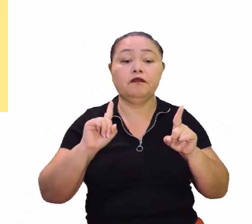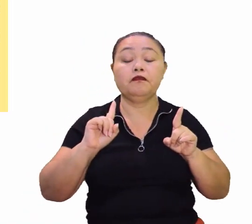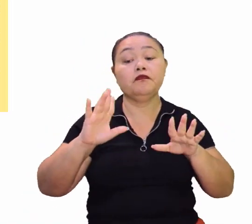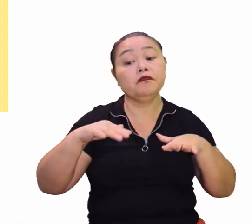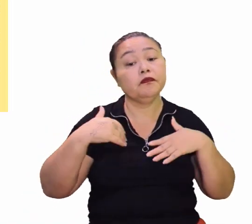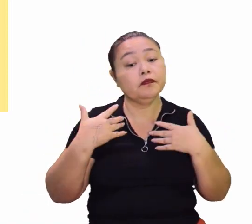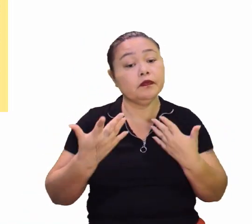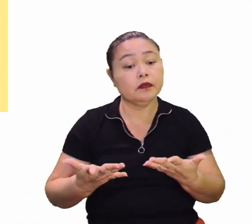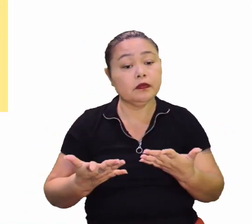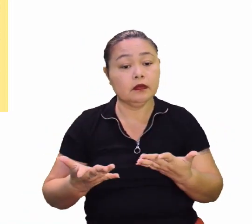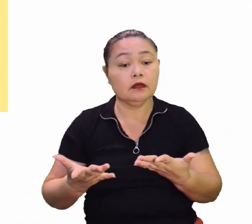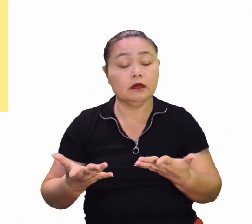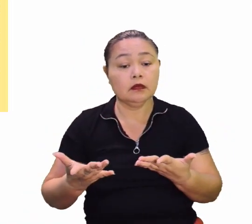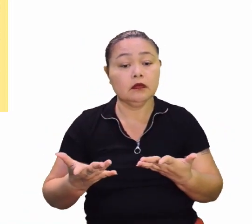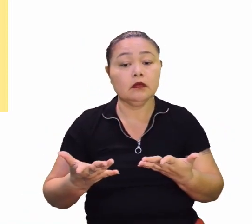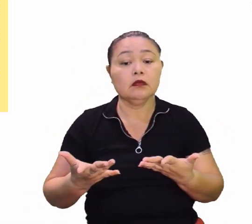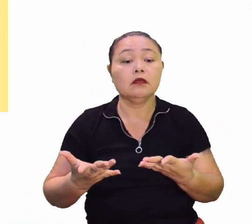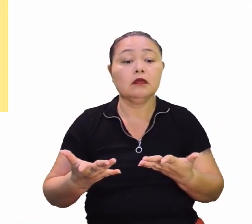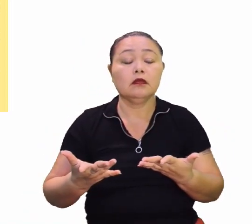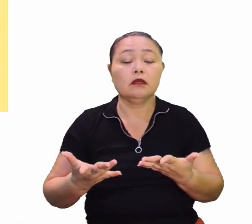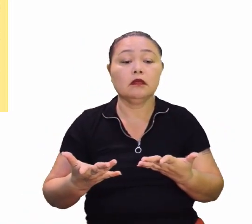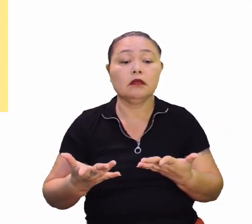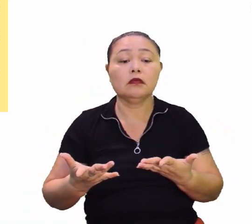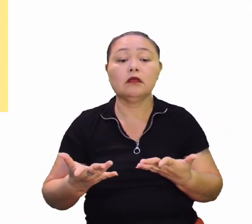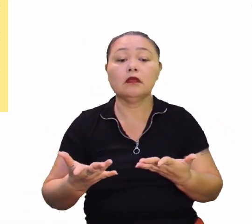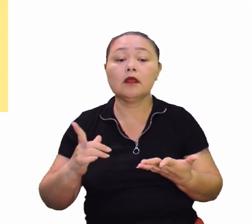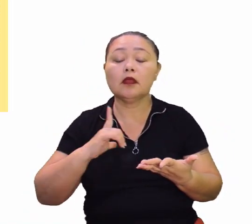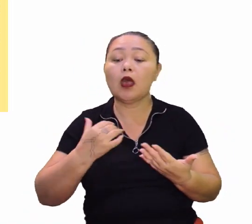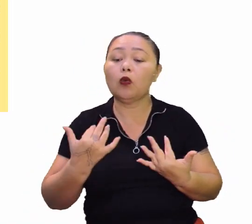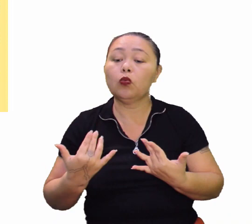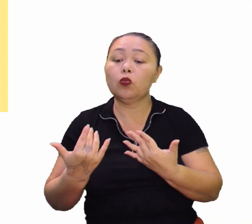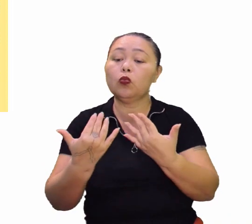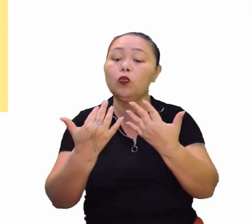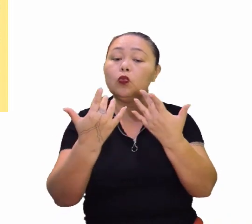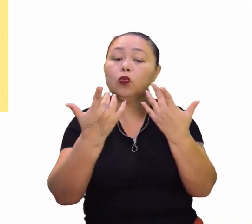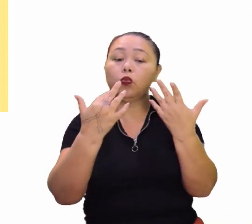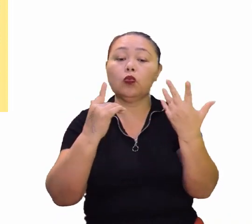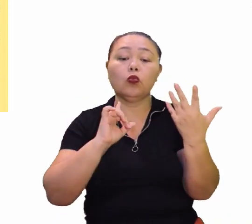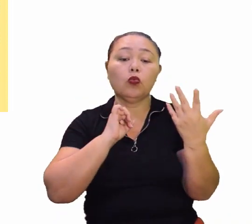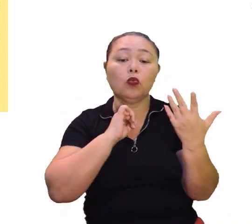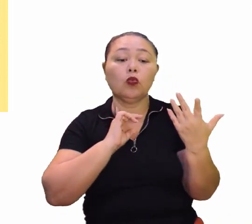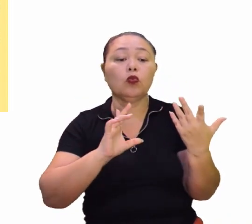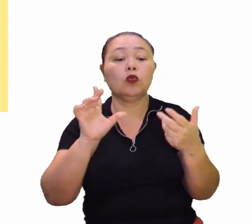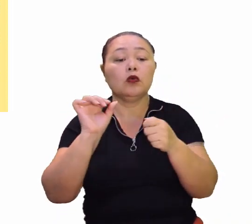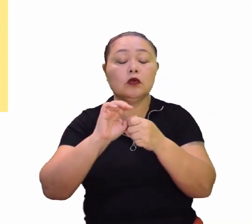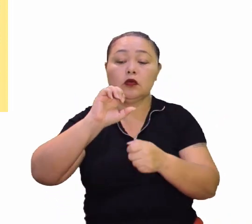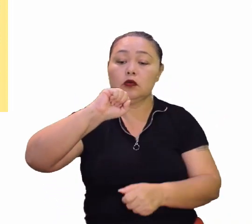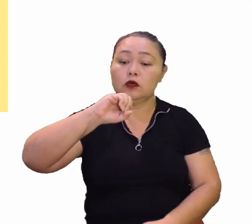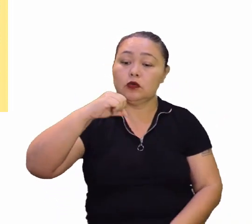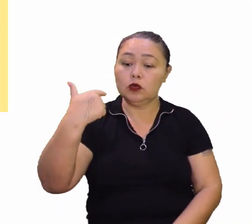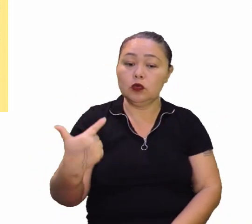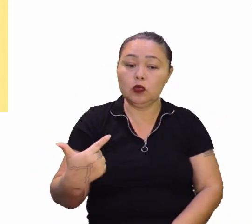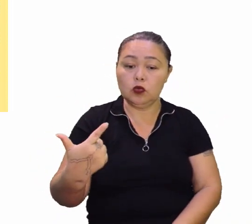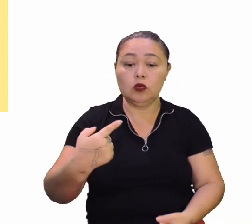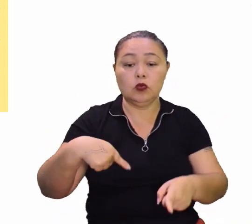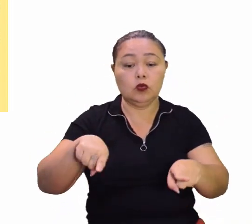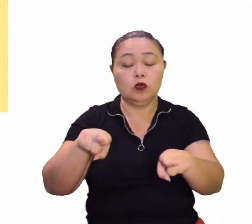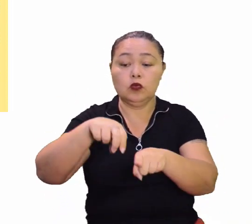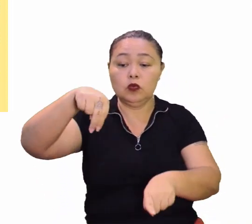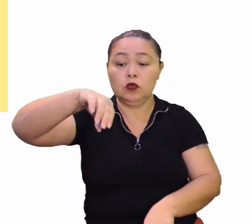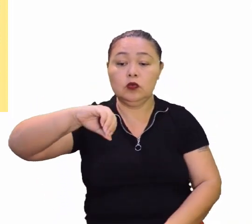no entanto, entretanto, quando gases tóxicos como o dióxido de enxofre e